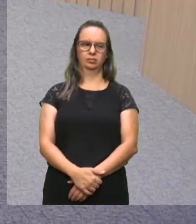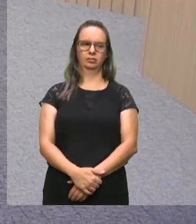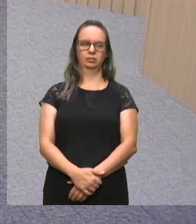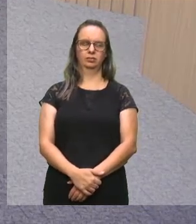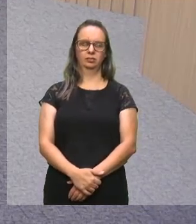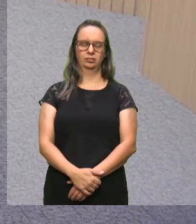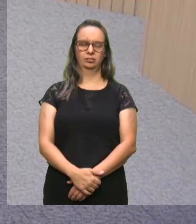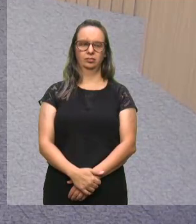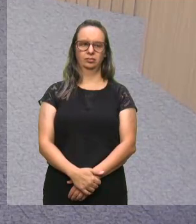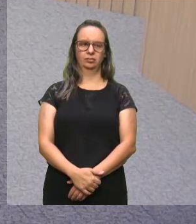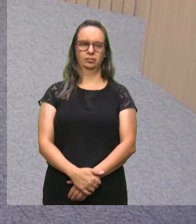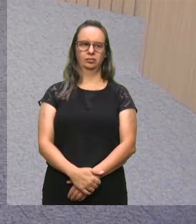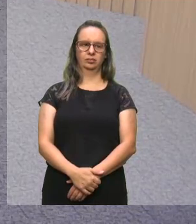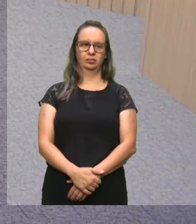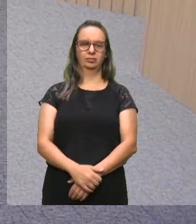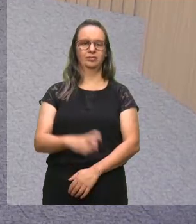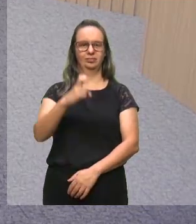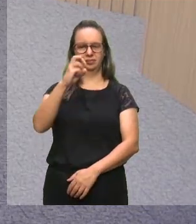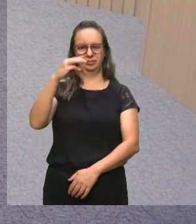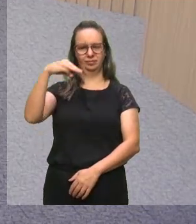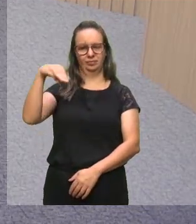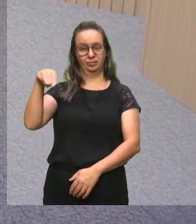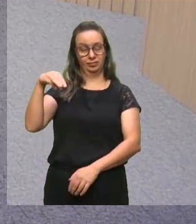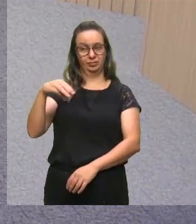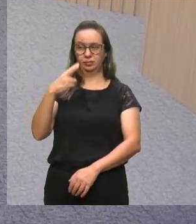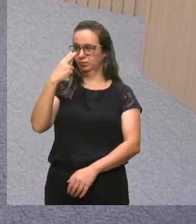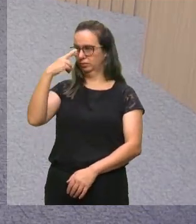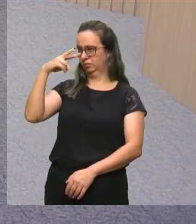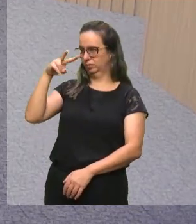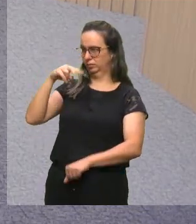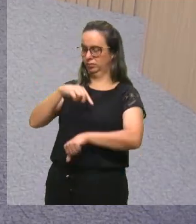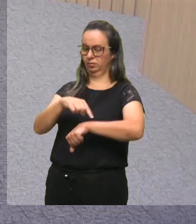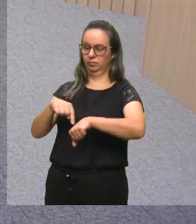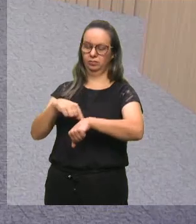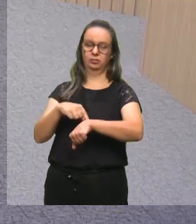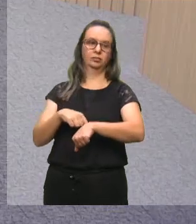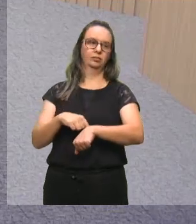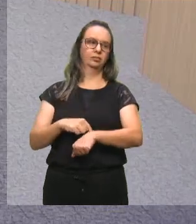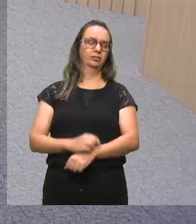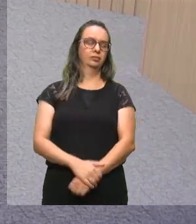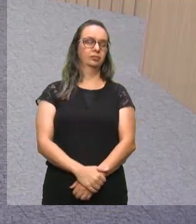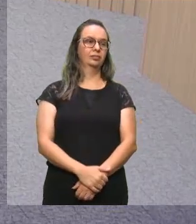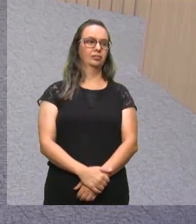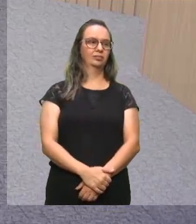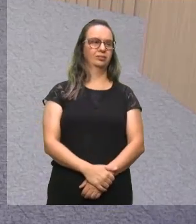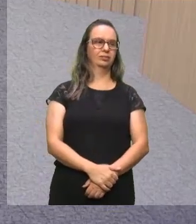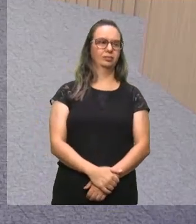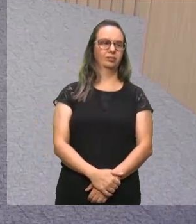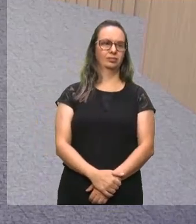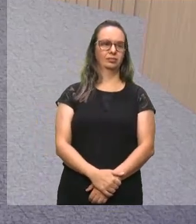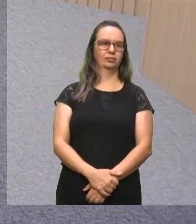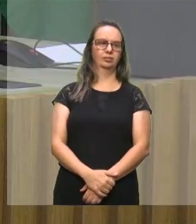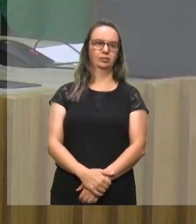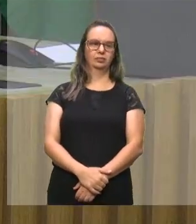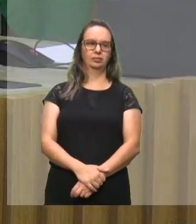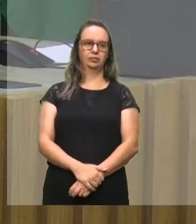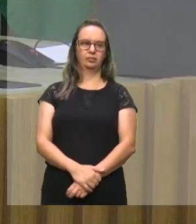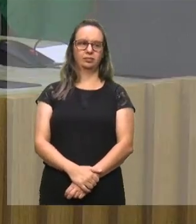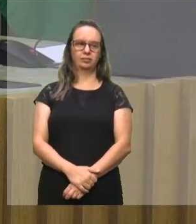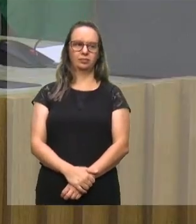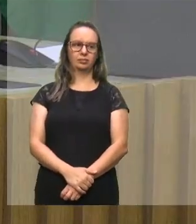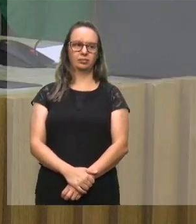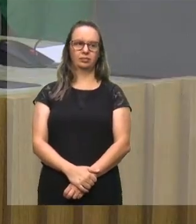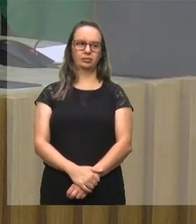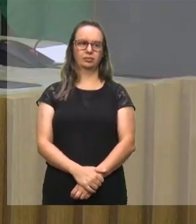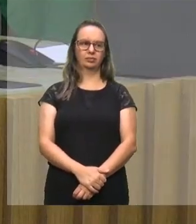São 5 minutos, Ana, você pode acompanhar a parte do relógio ali que acabou de ser zerado. Fica à vontade com a palavra. Tá bom. Com